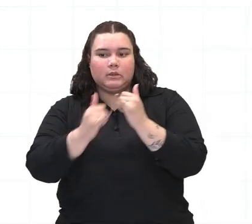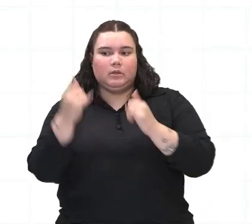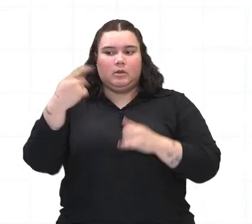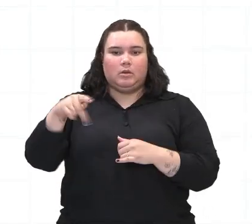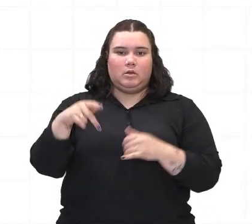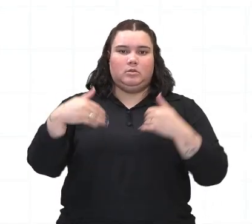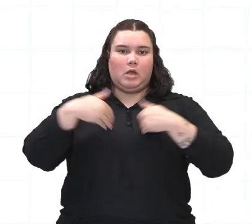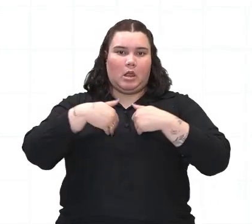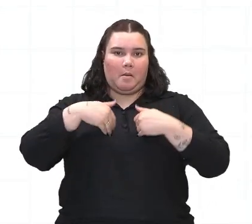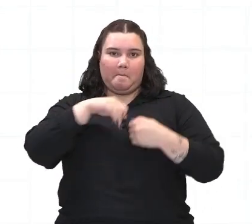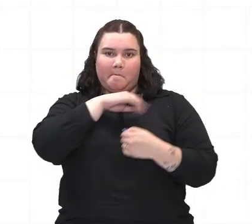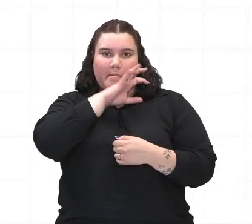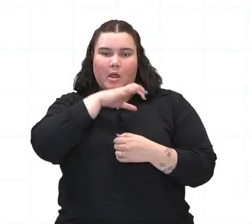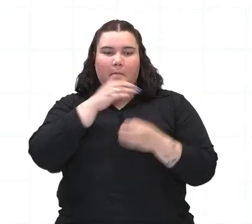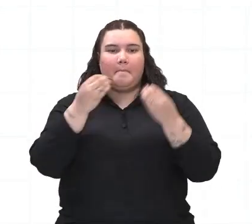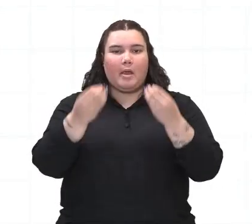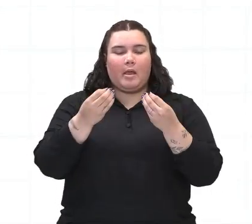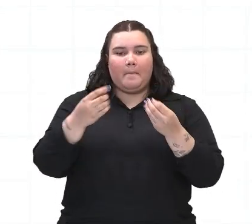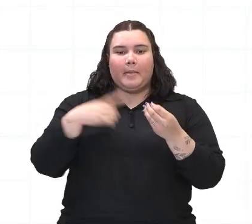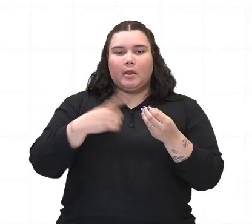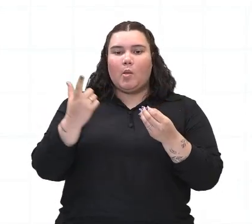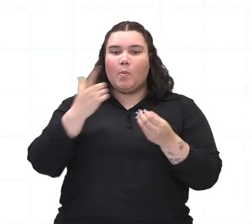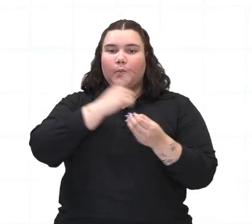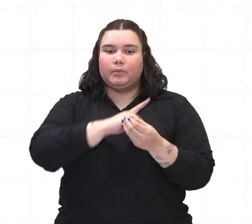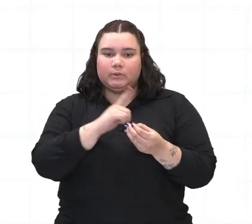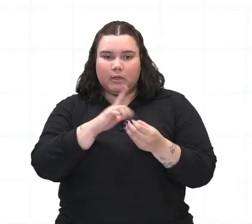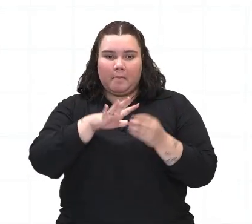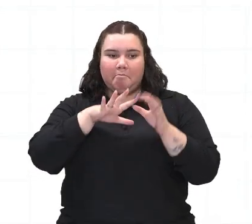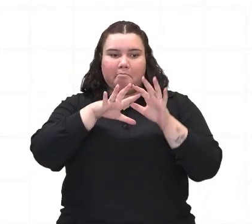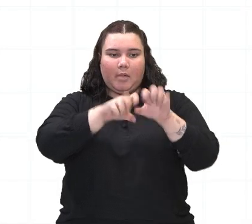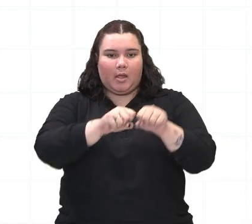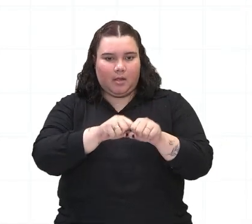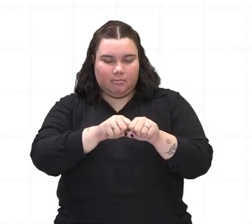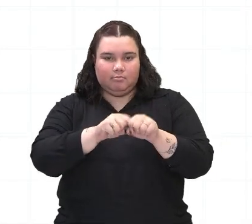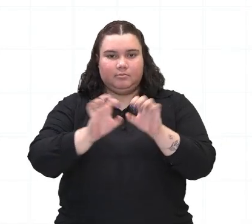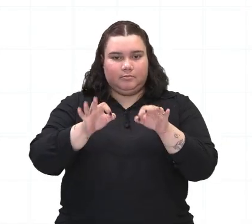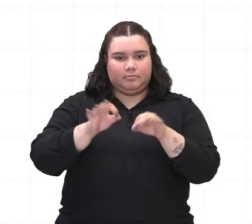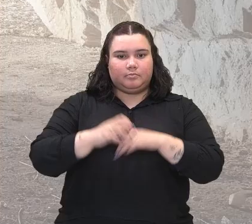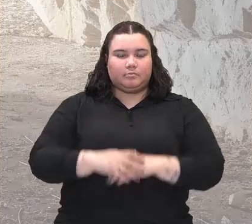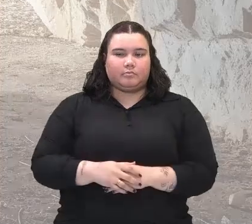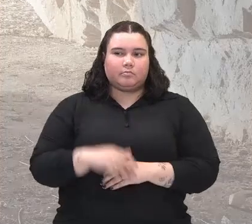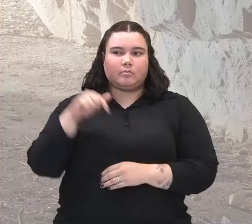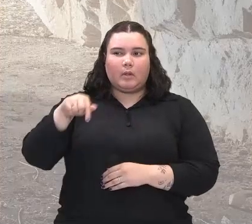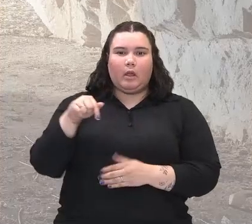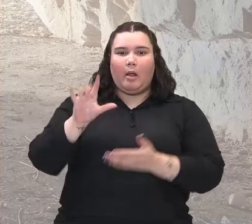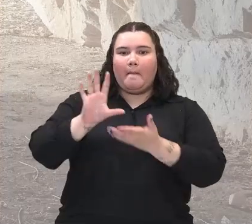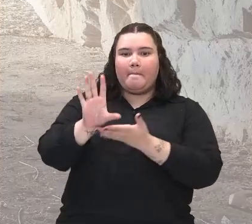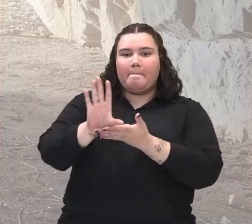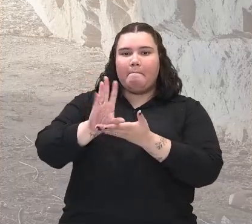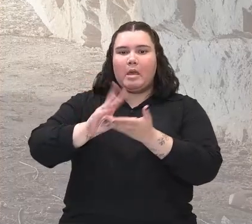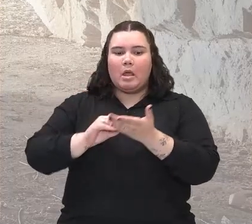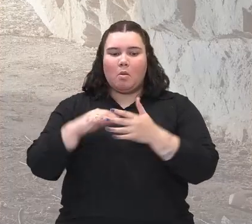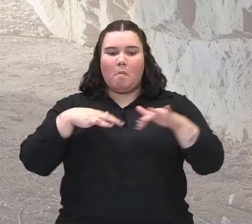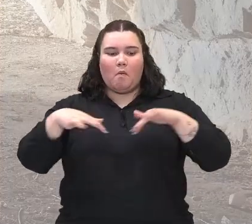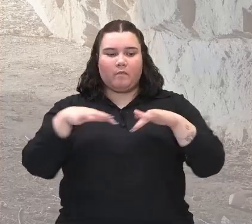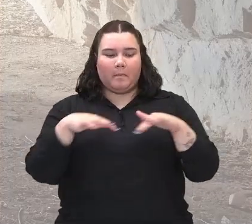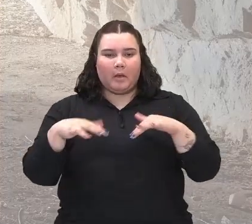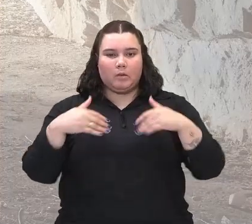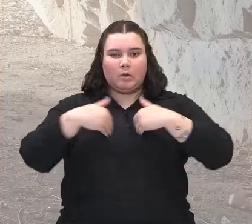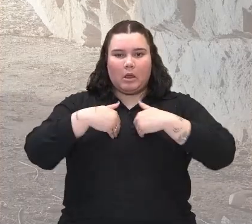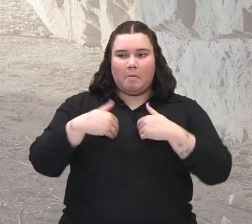caça né então ele não tava eh imitando a movimentação dos animais com a intenção de se